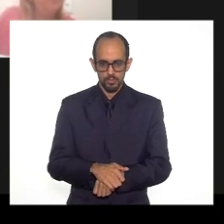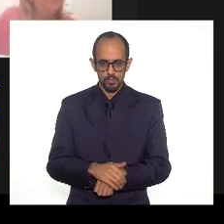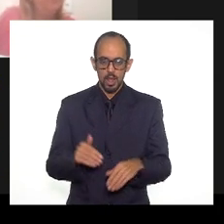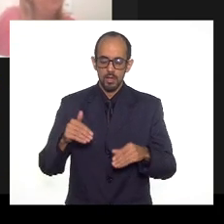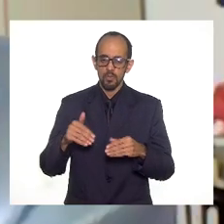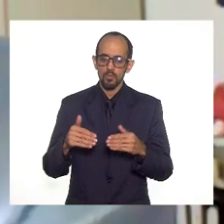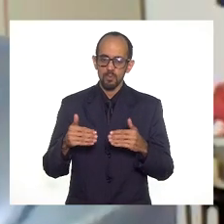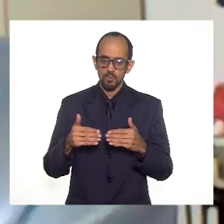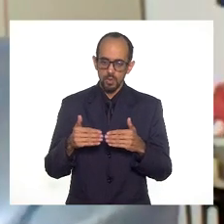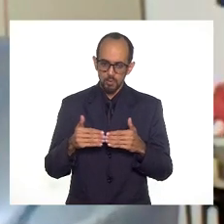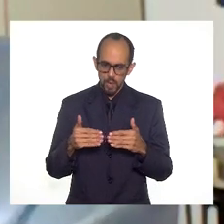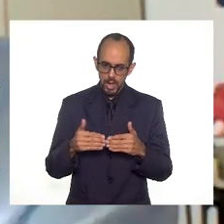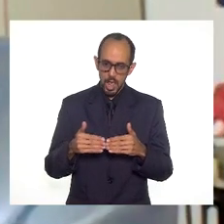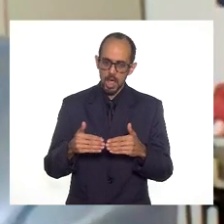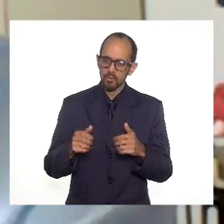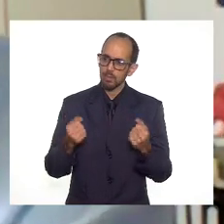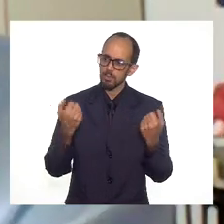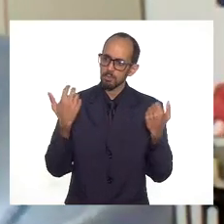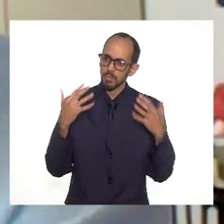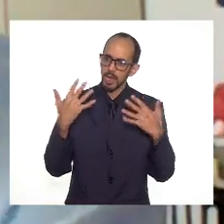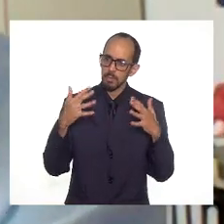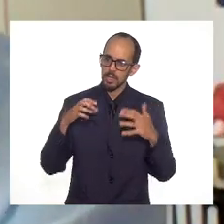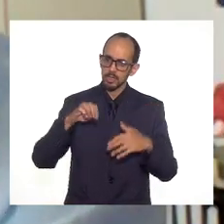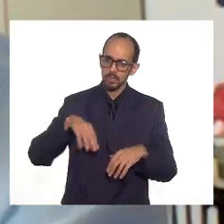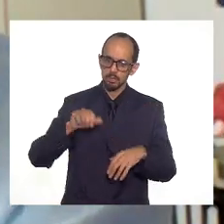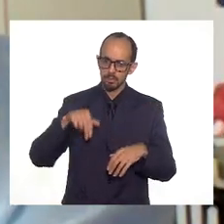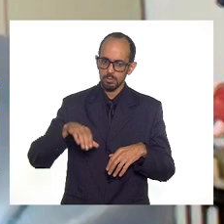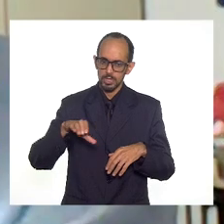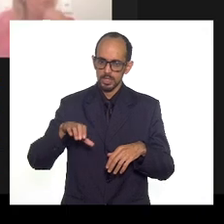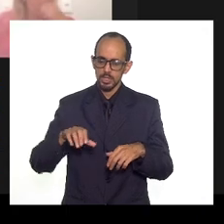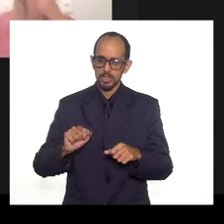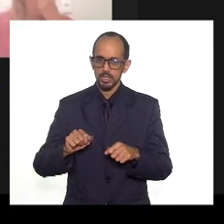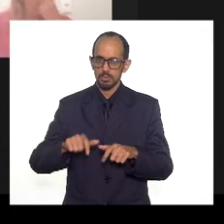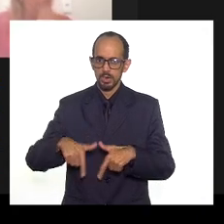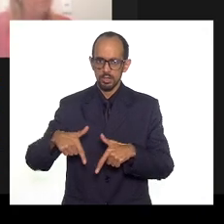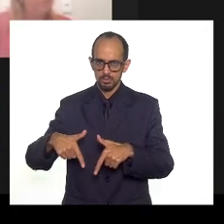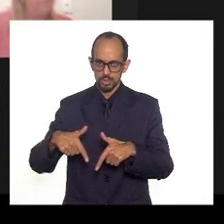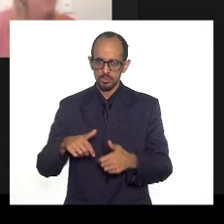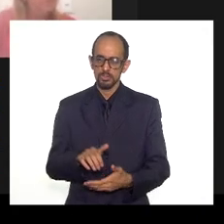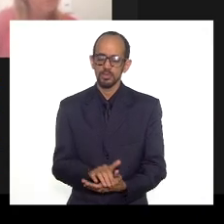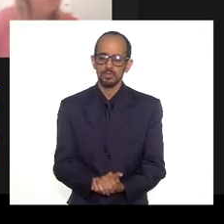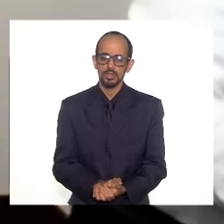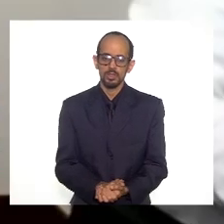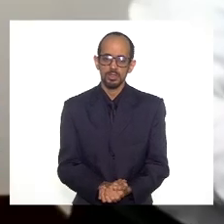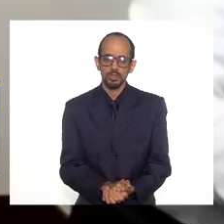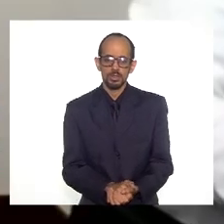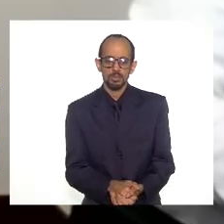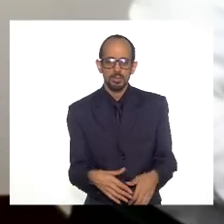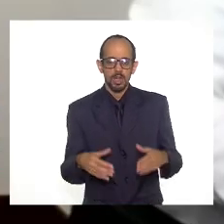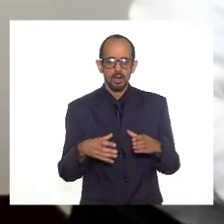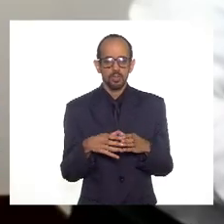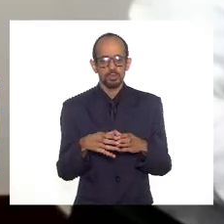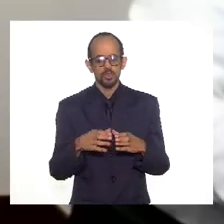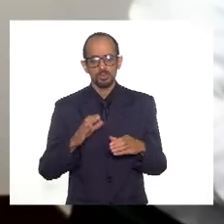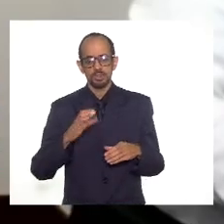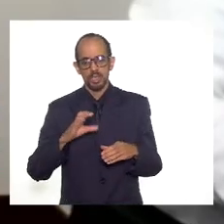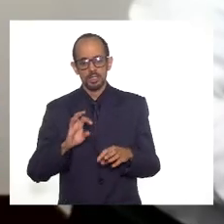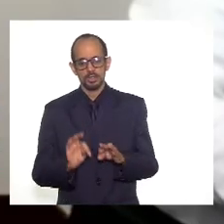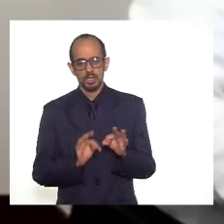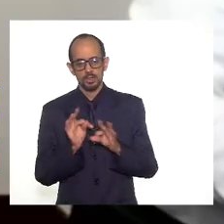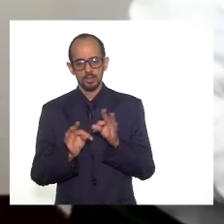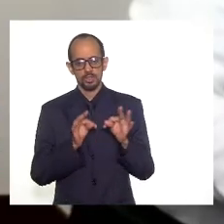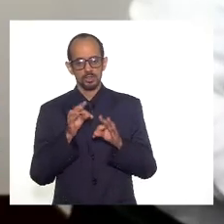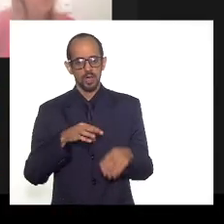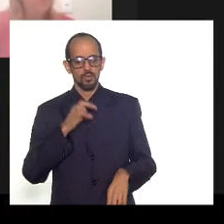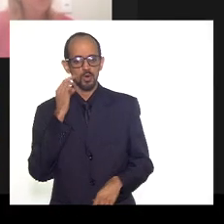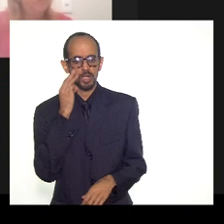Parecer favorável, presidente. Parabenizando o deputado Carlos Mink pela iniciativa. Pela Comissão de Ciência e Tecnologia, deputado Valdeir